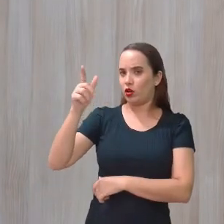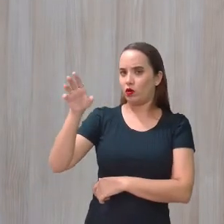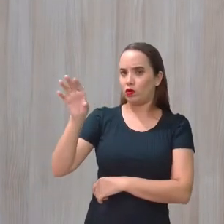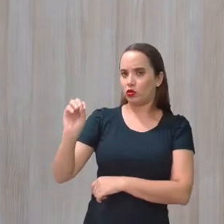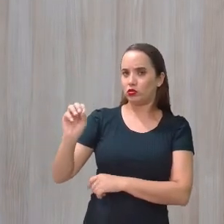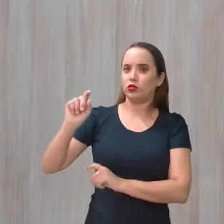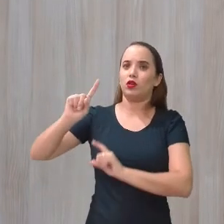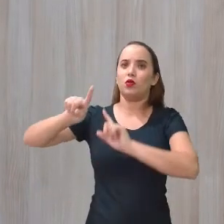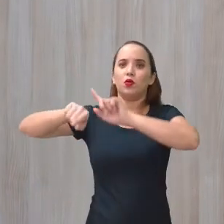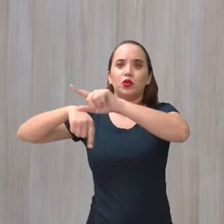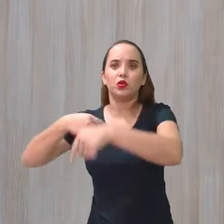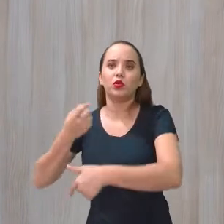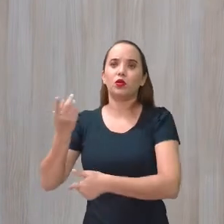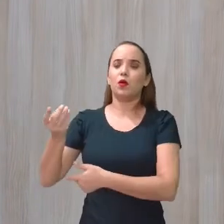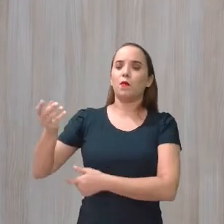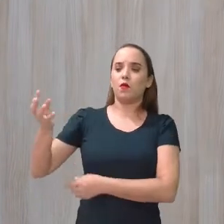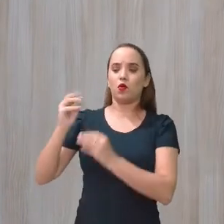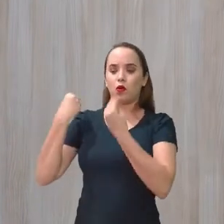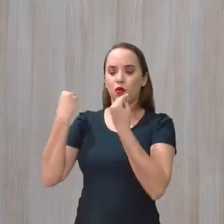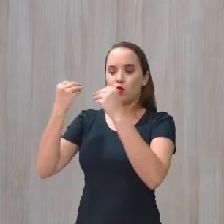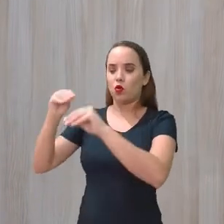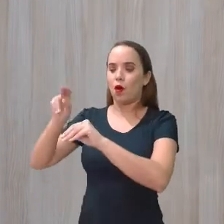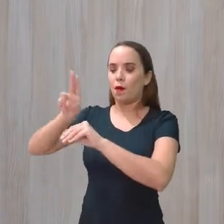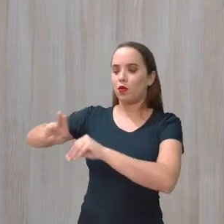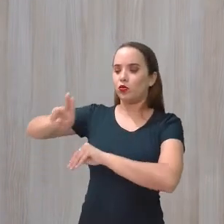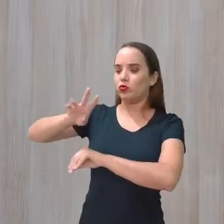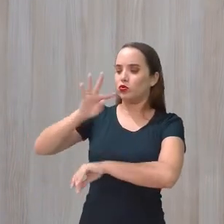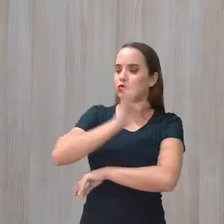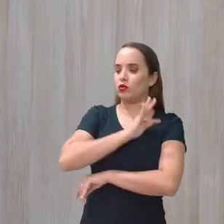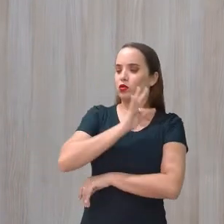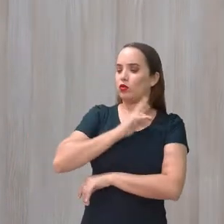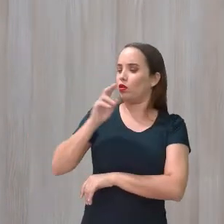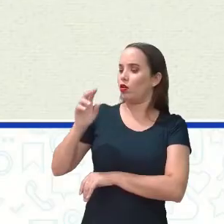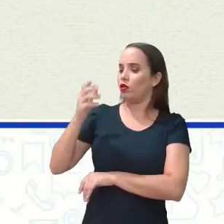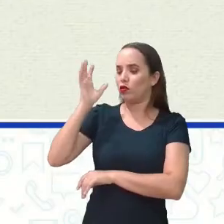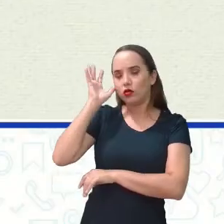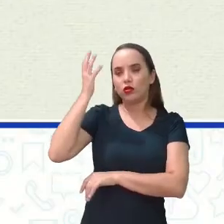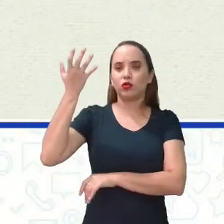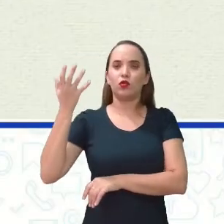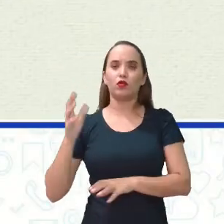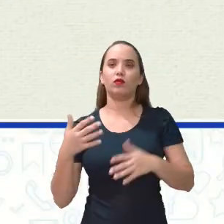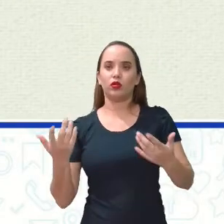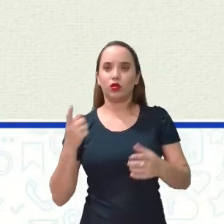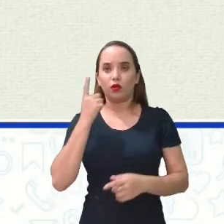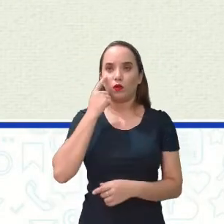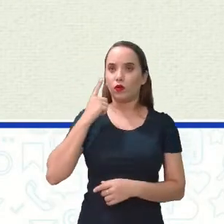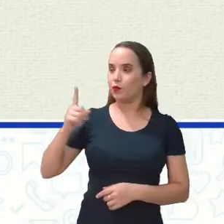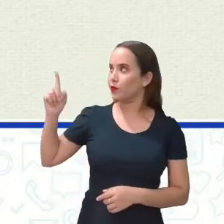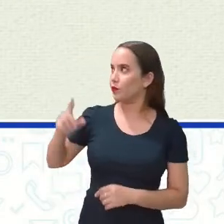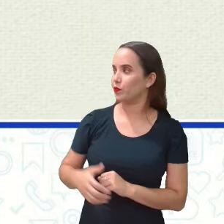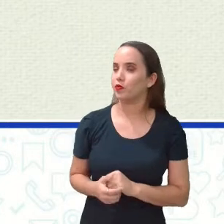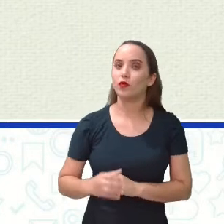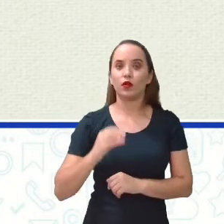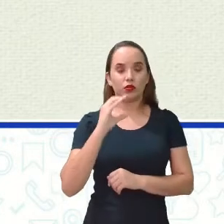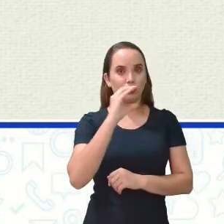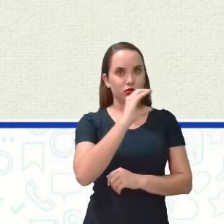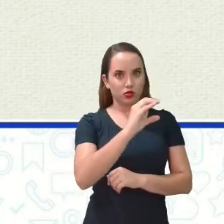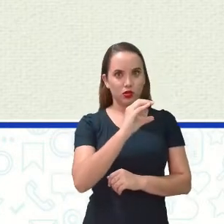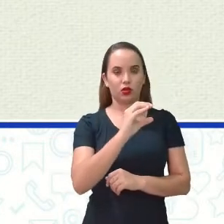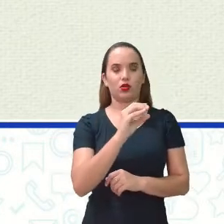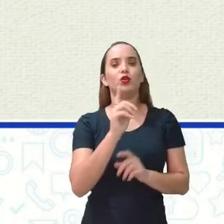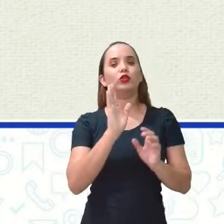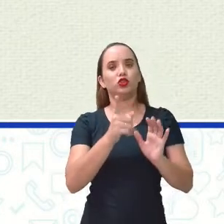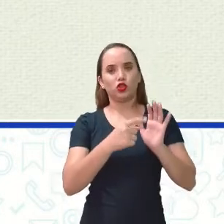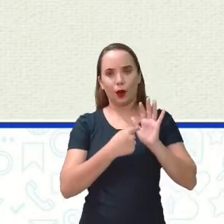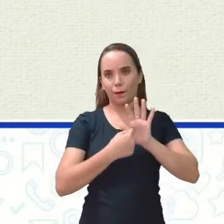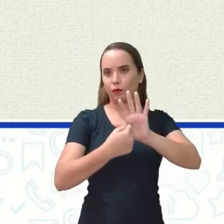de resolução, tá certo? Então no caso ali, observa que já apareceu a letra C, fazendo referência à informação desconhecida, que é o peso